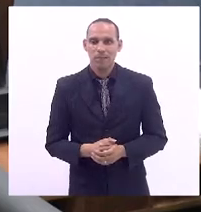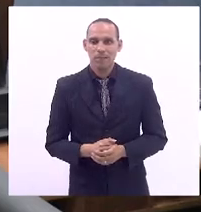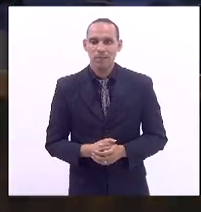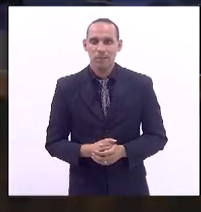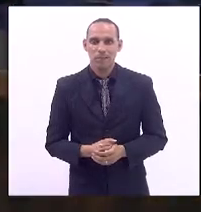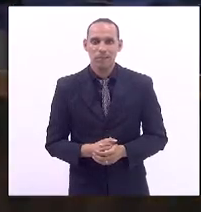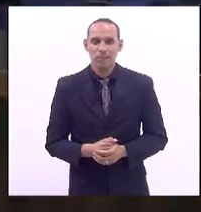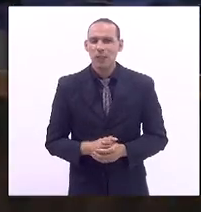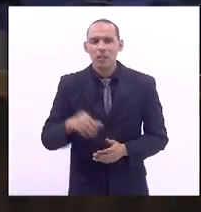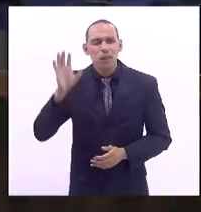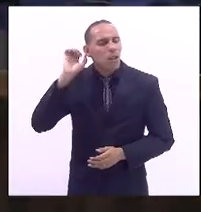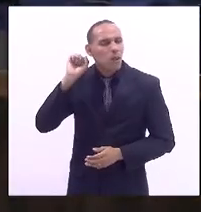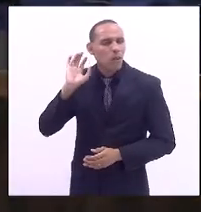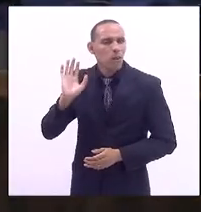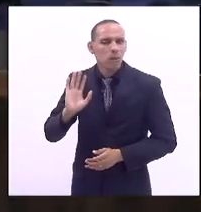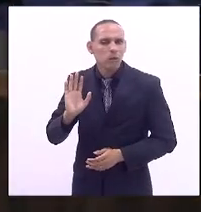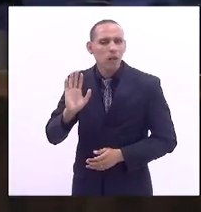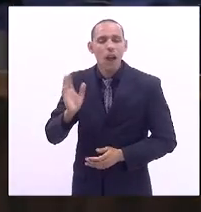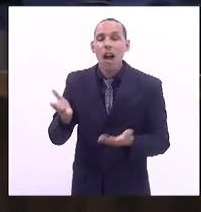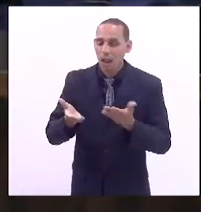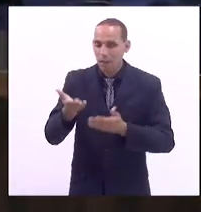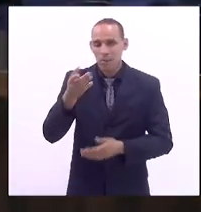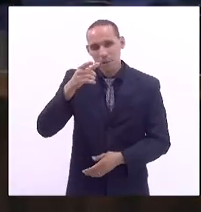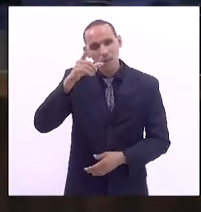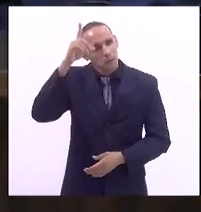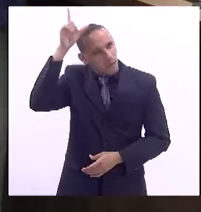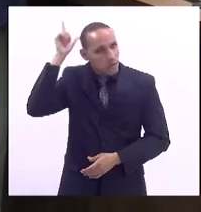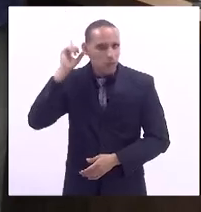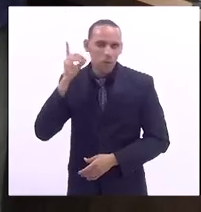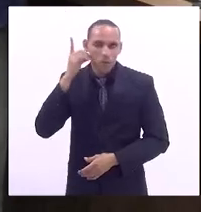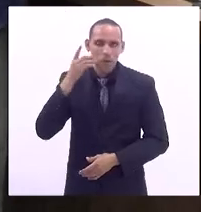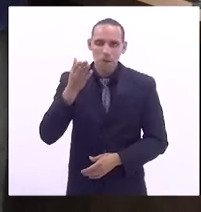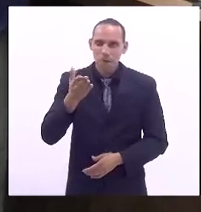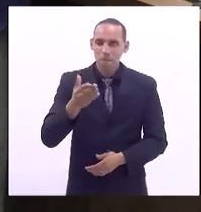eu ouvi o Deputado Luiz Paula